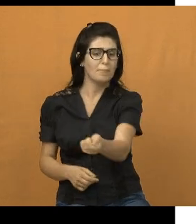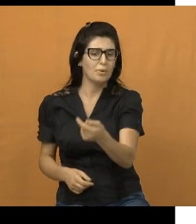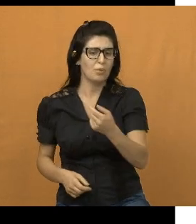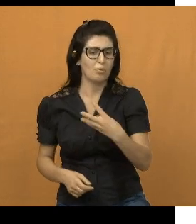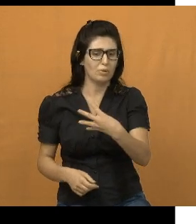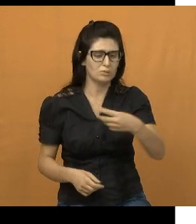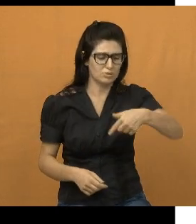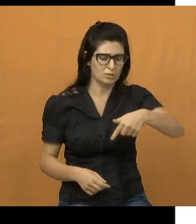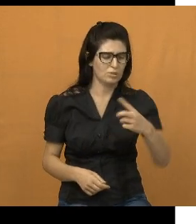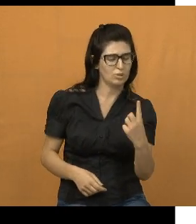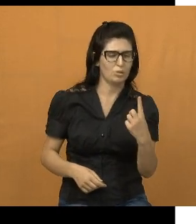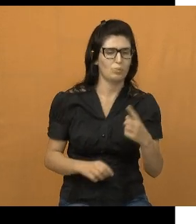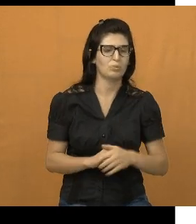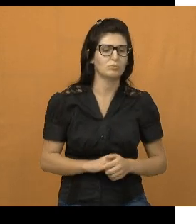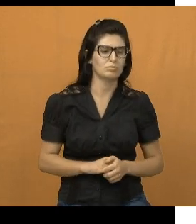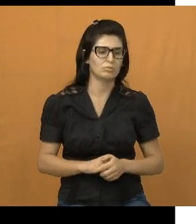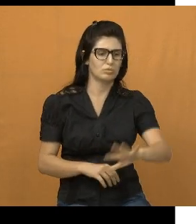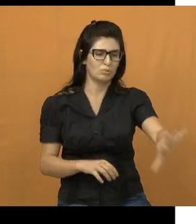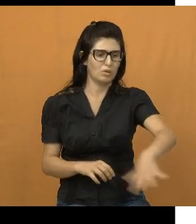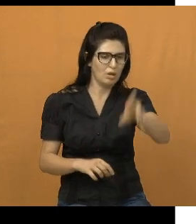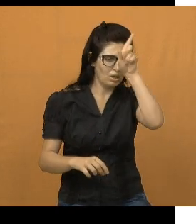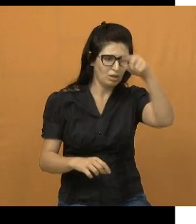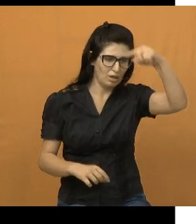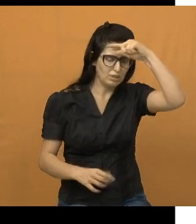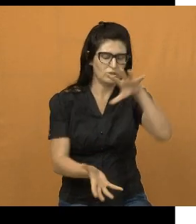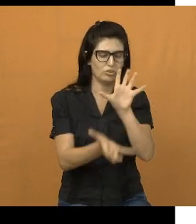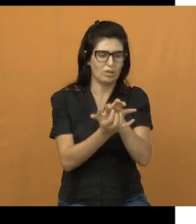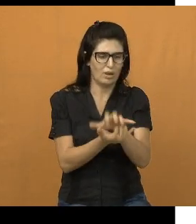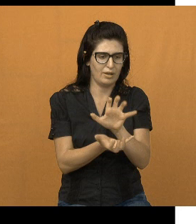1.471 cirurgias na Santa Casa de Jacareí.